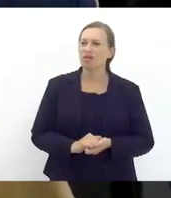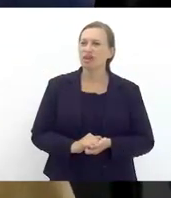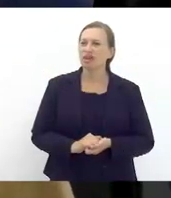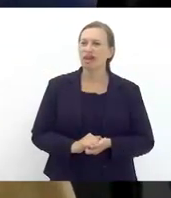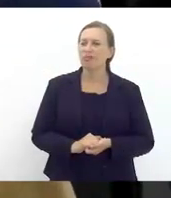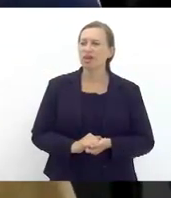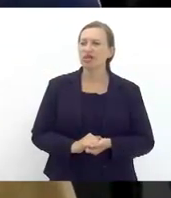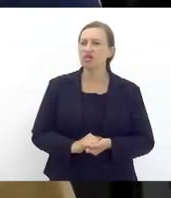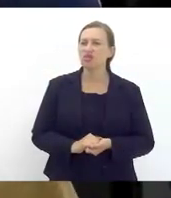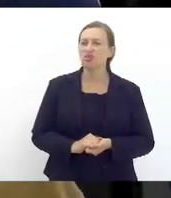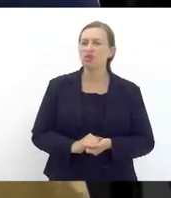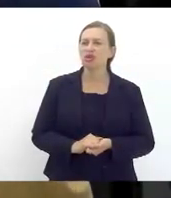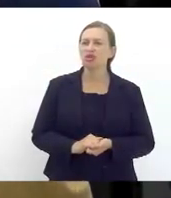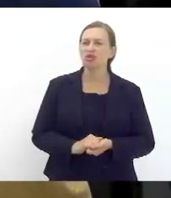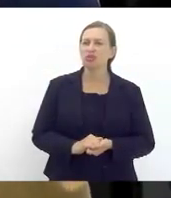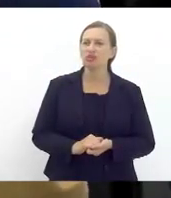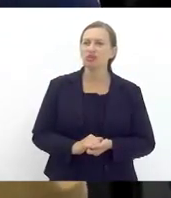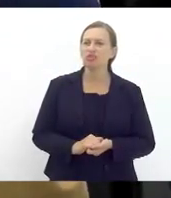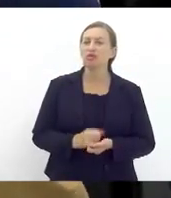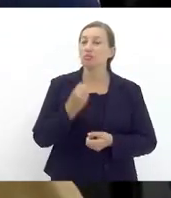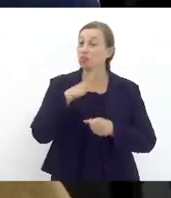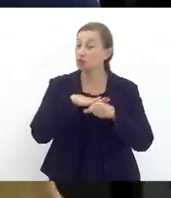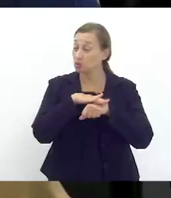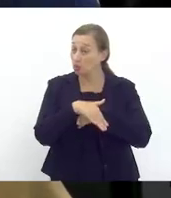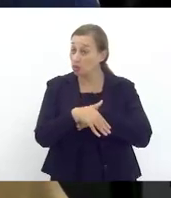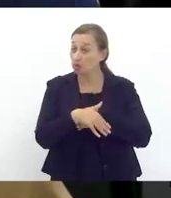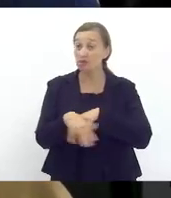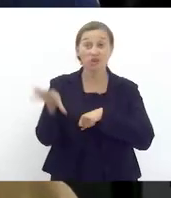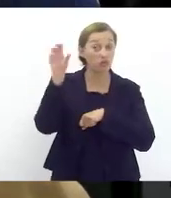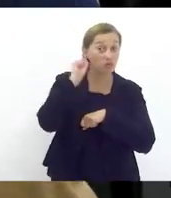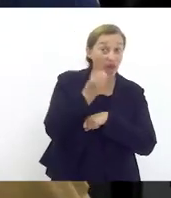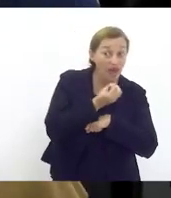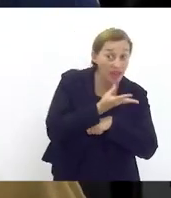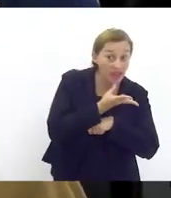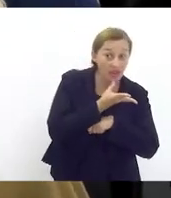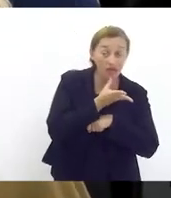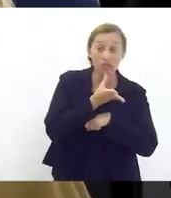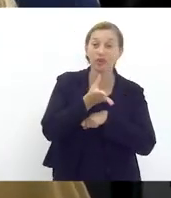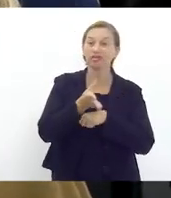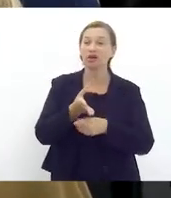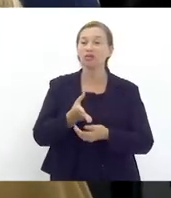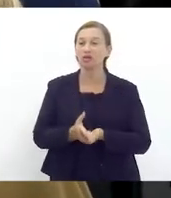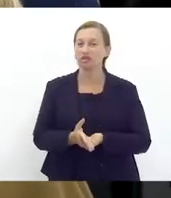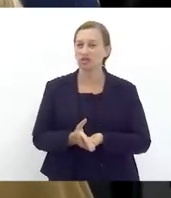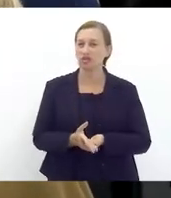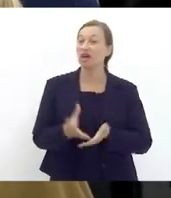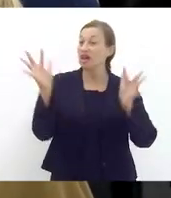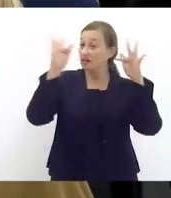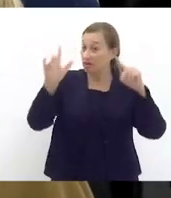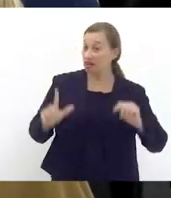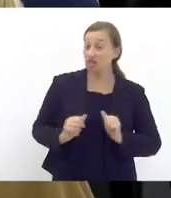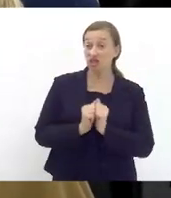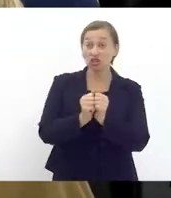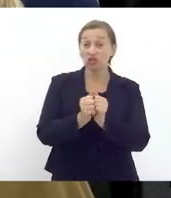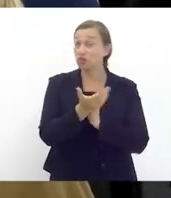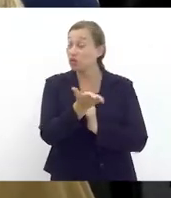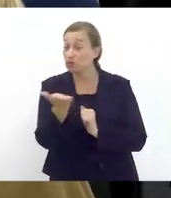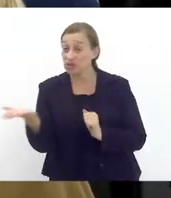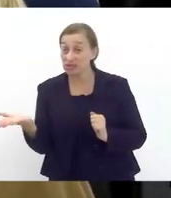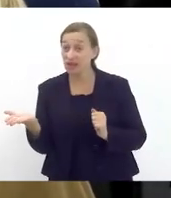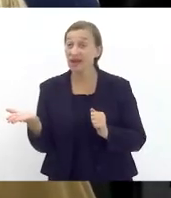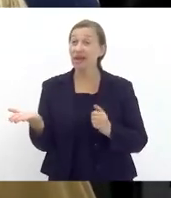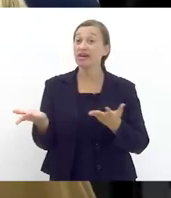Olá boa noite consegue me escutar bem feliz tá feliz tá aqui comprando esse